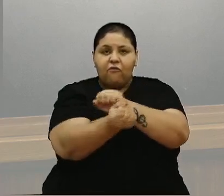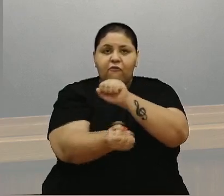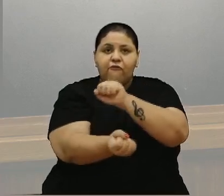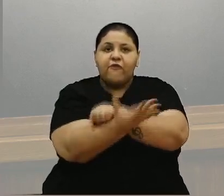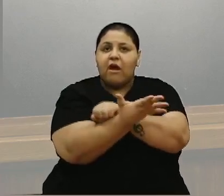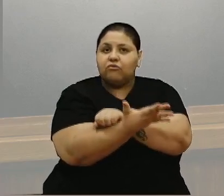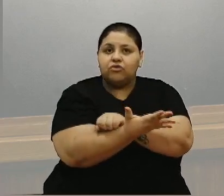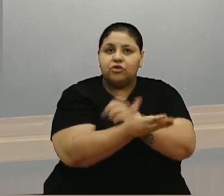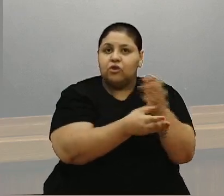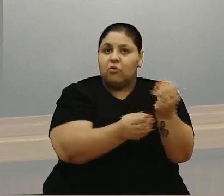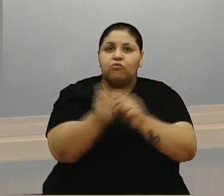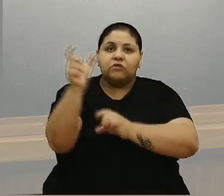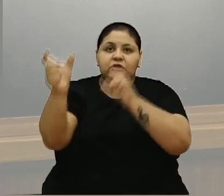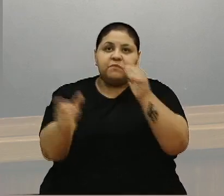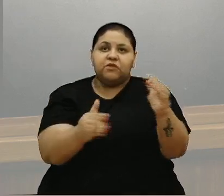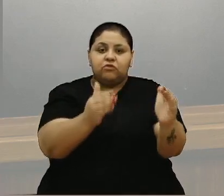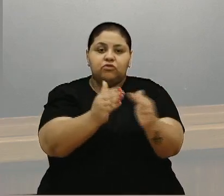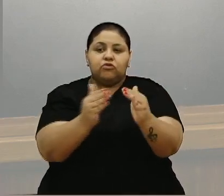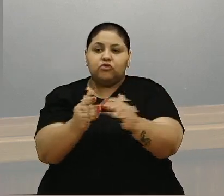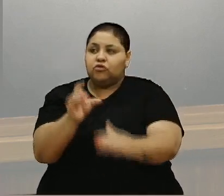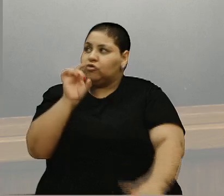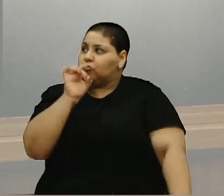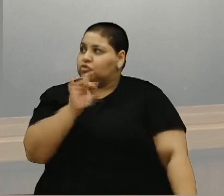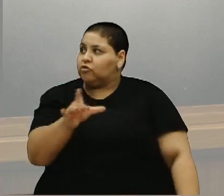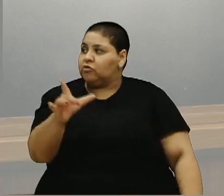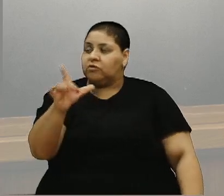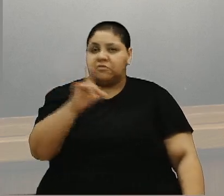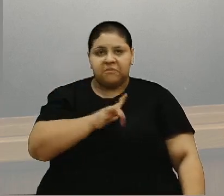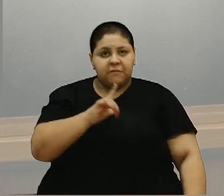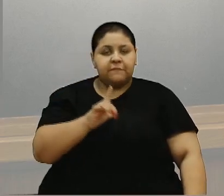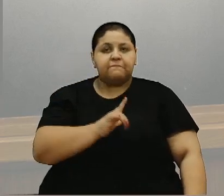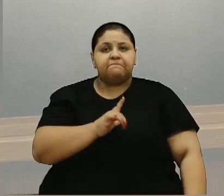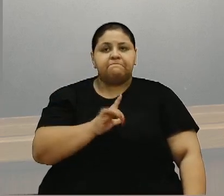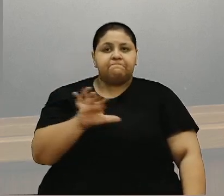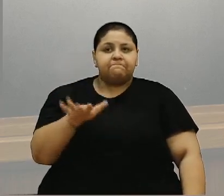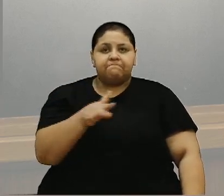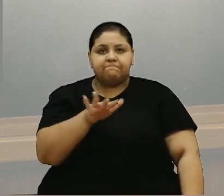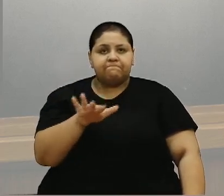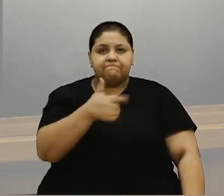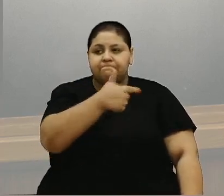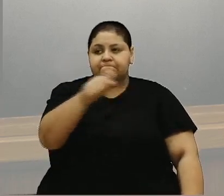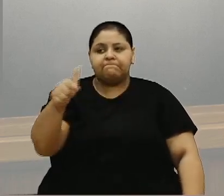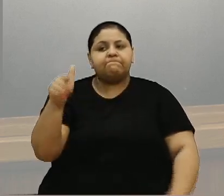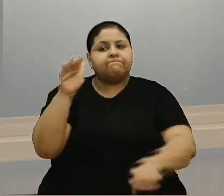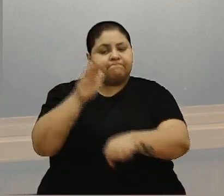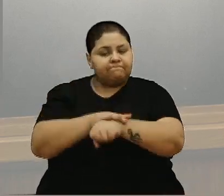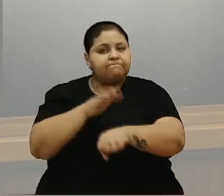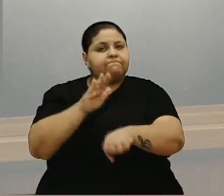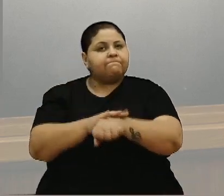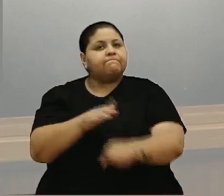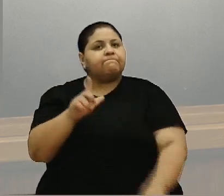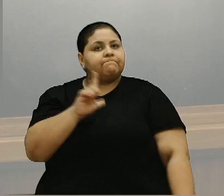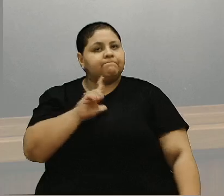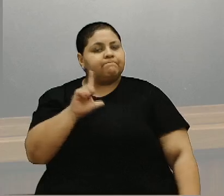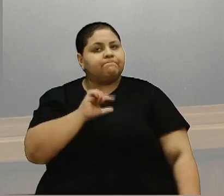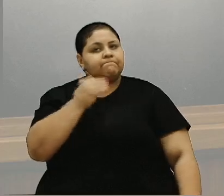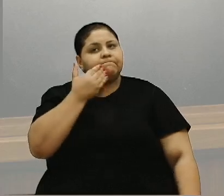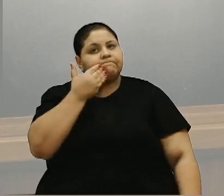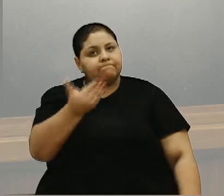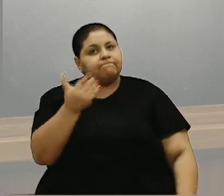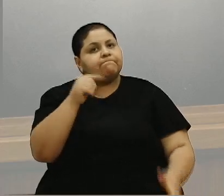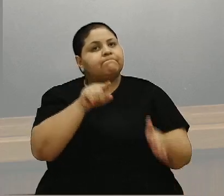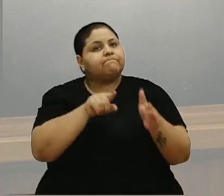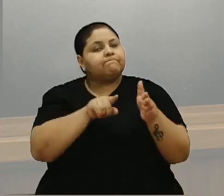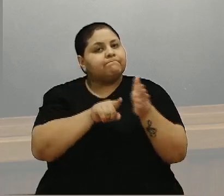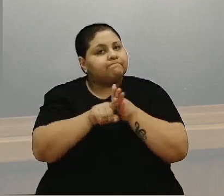endereço só. Então, teve questões também que nós, talvez, em outros momentos, vamos ter que pedir, perguntar,